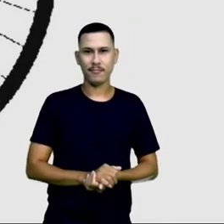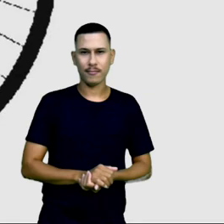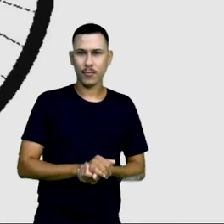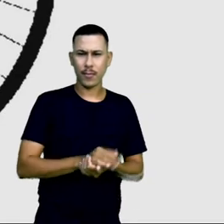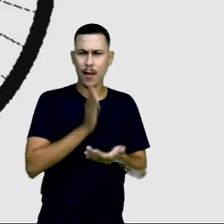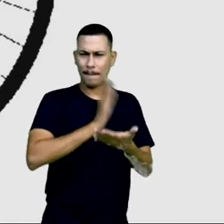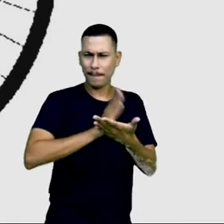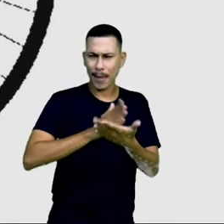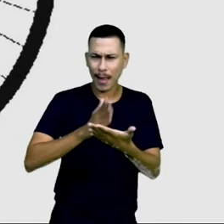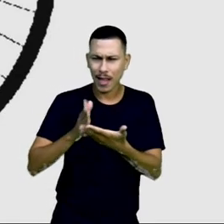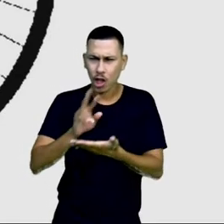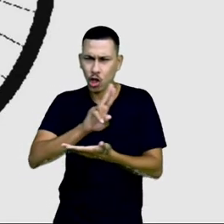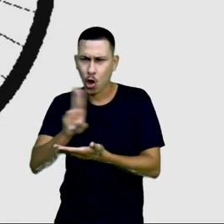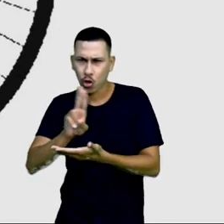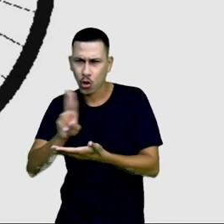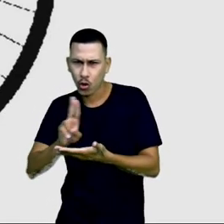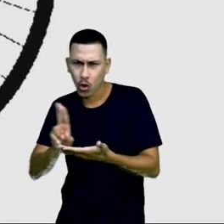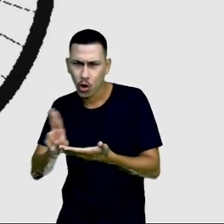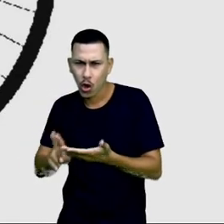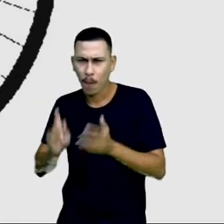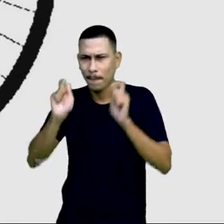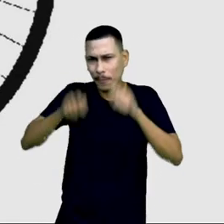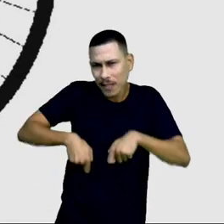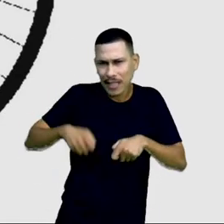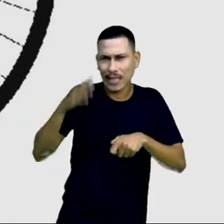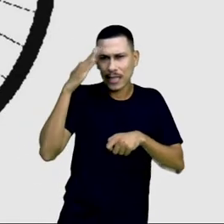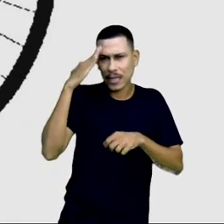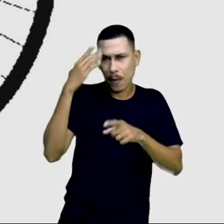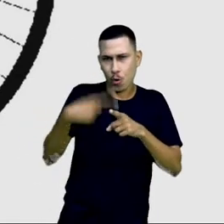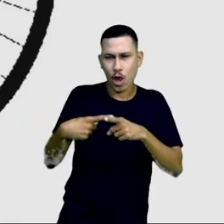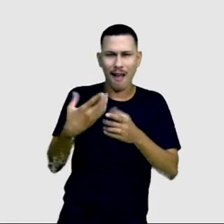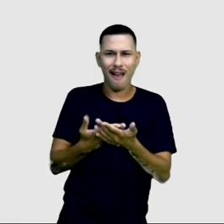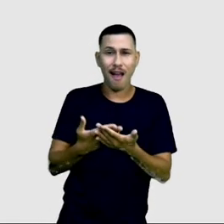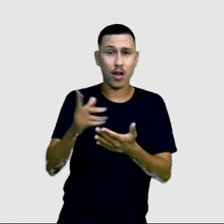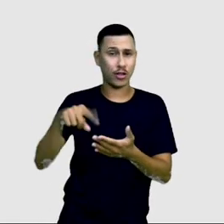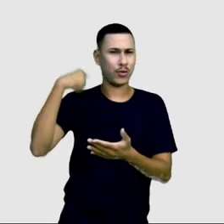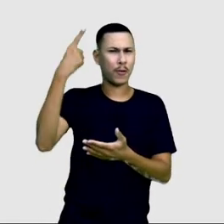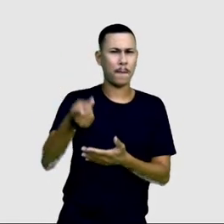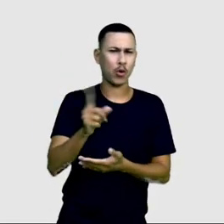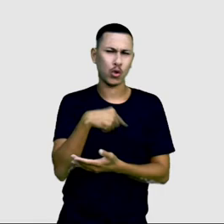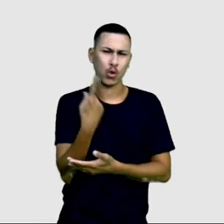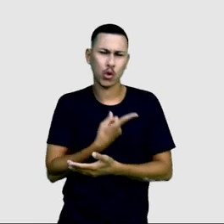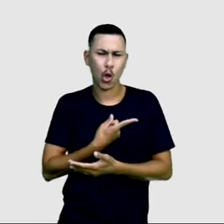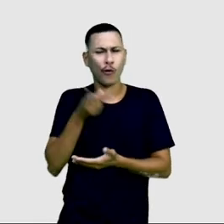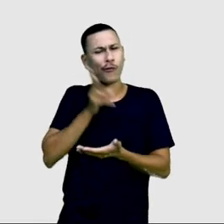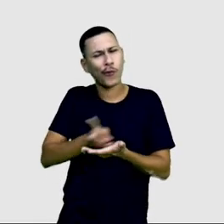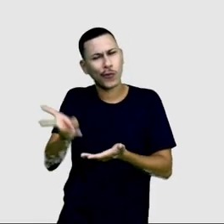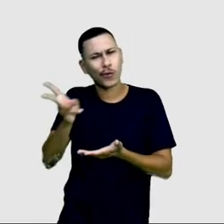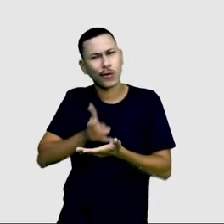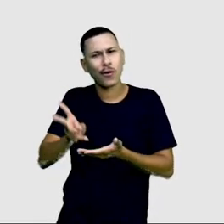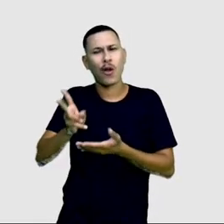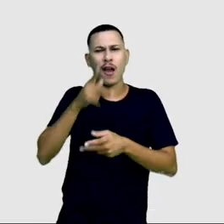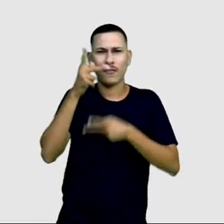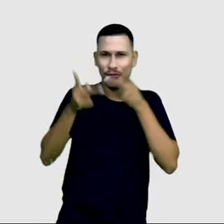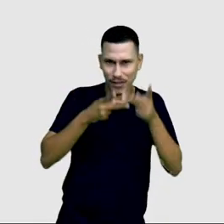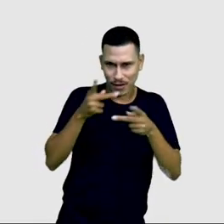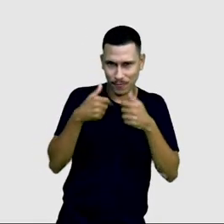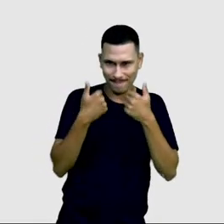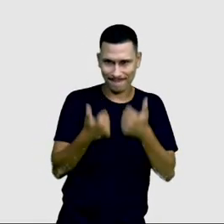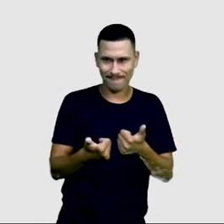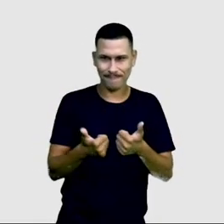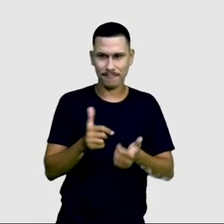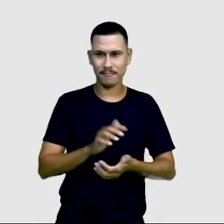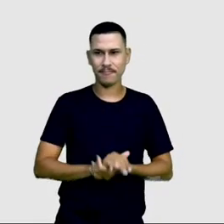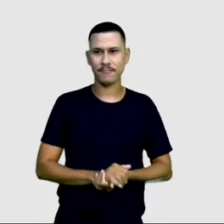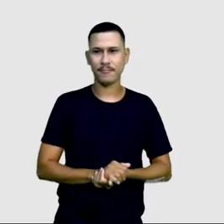são fundamentais para a gente entender que na próxima aula a gente vai continuar falando sobre isso, tá certo?